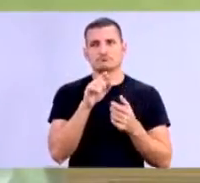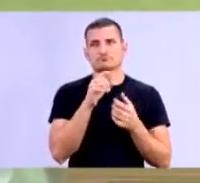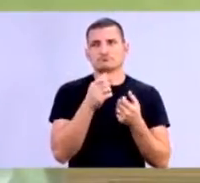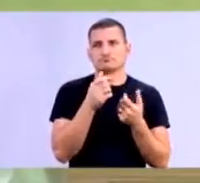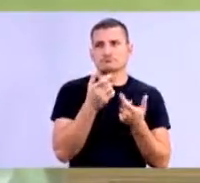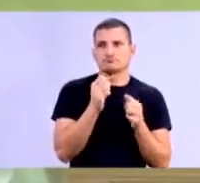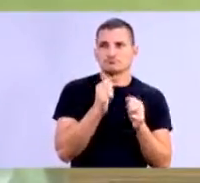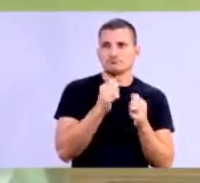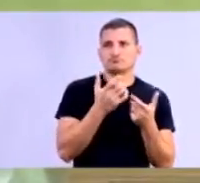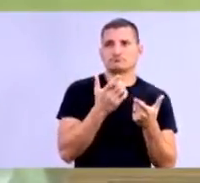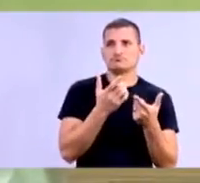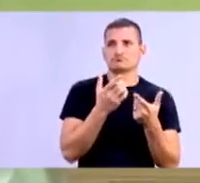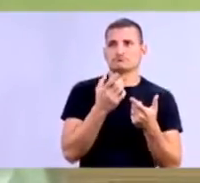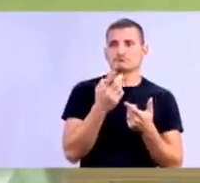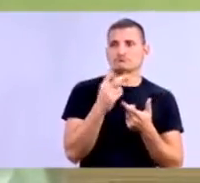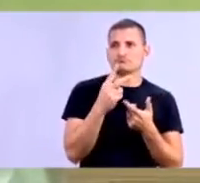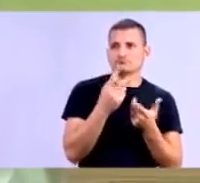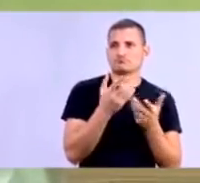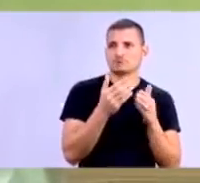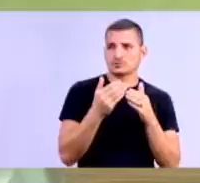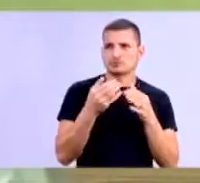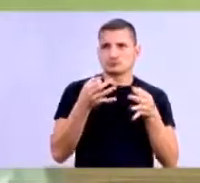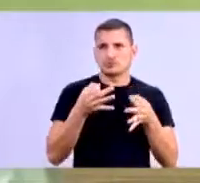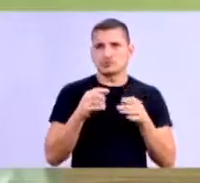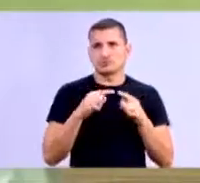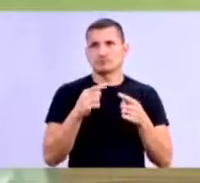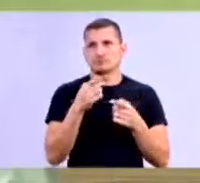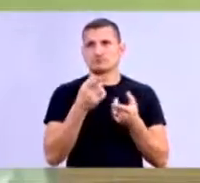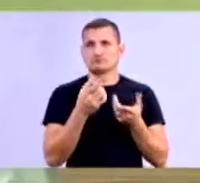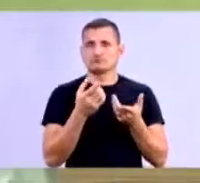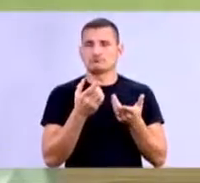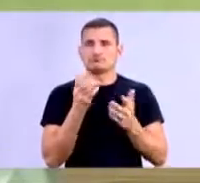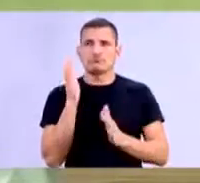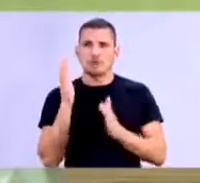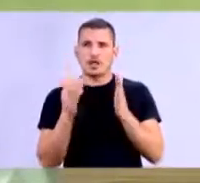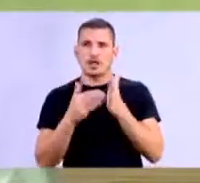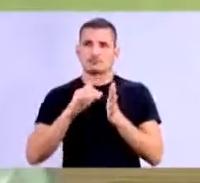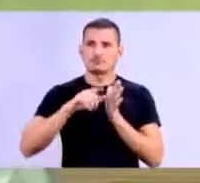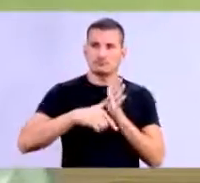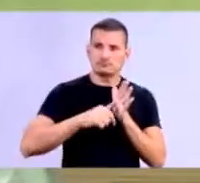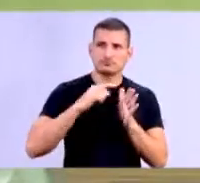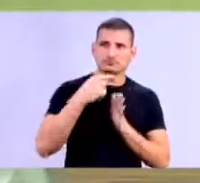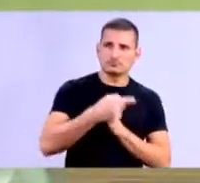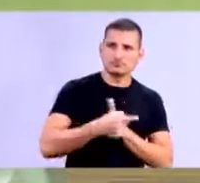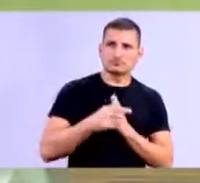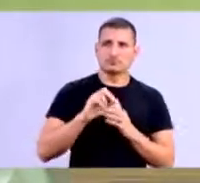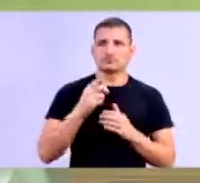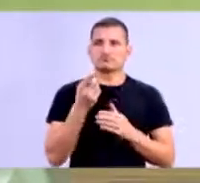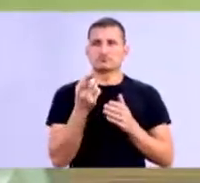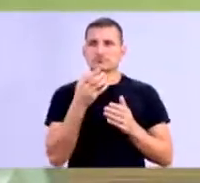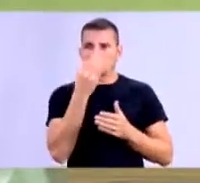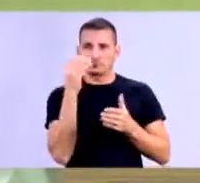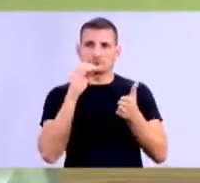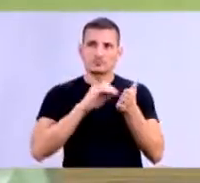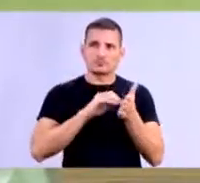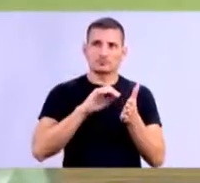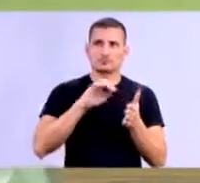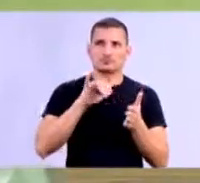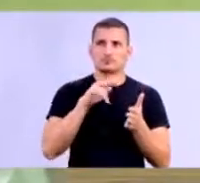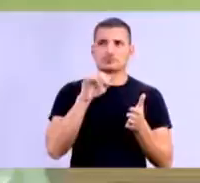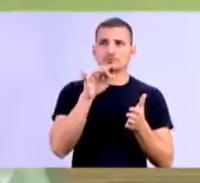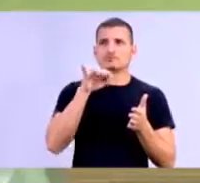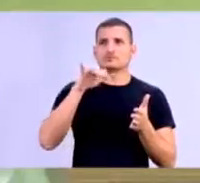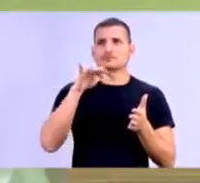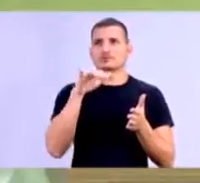mesmo que o seu pedido seja justo, mas você mandou fora do prazo, ou você não justificou, não colocou um documento comprobatório